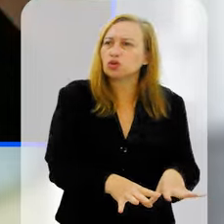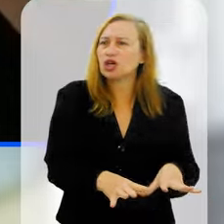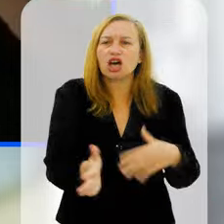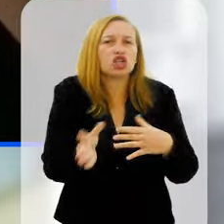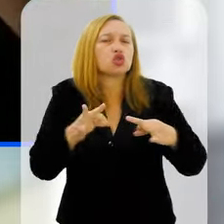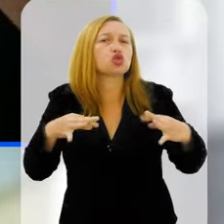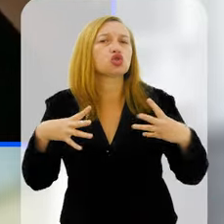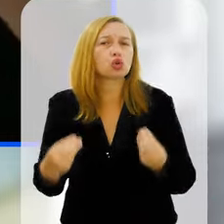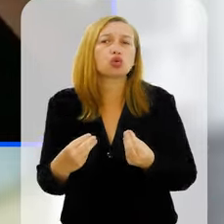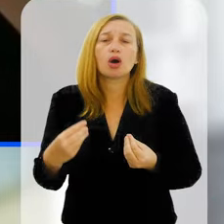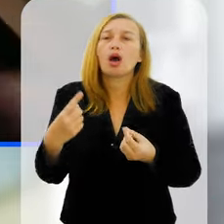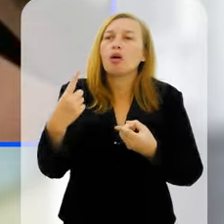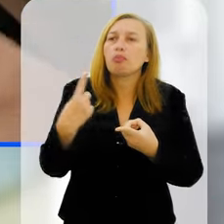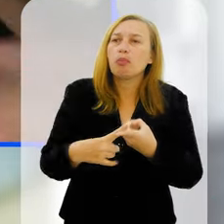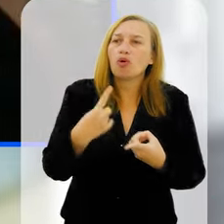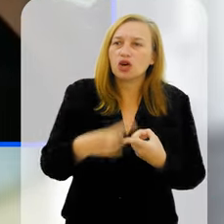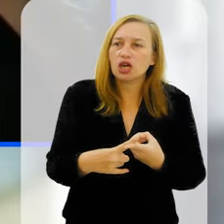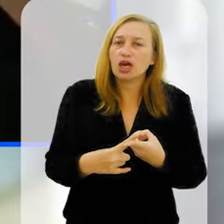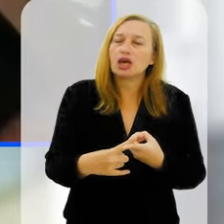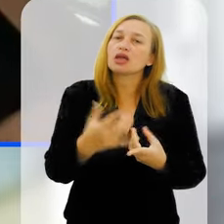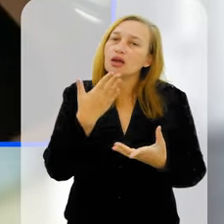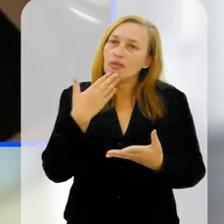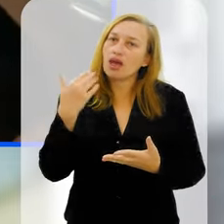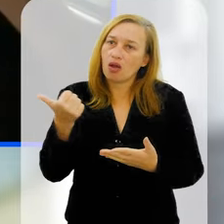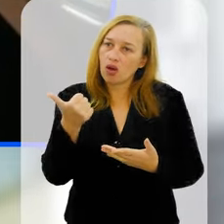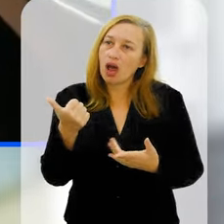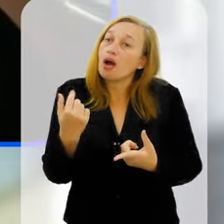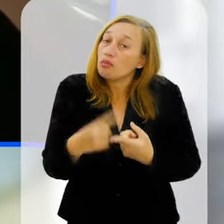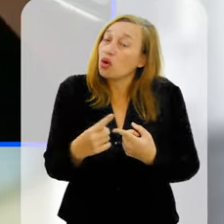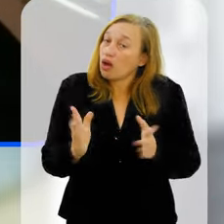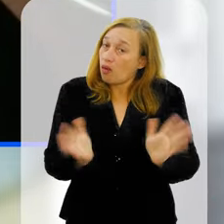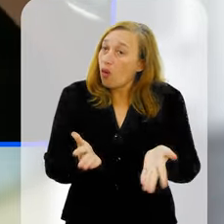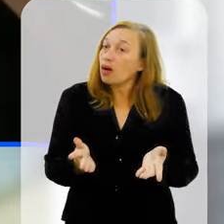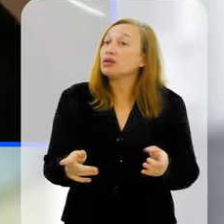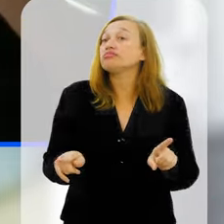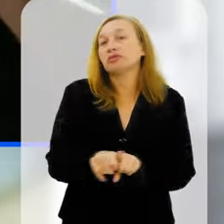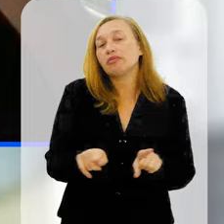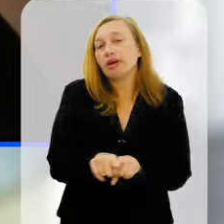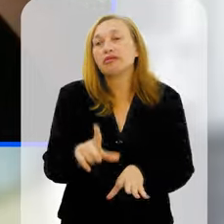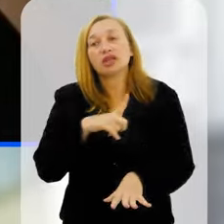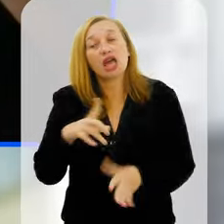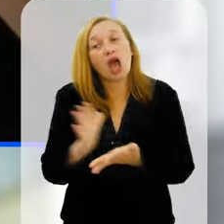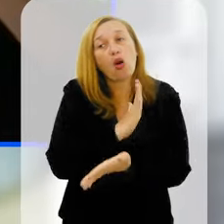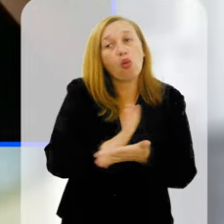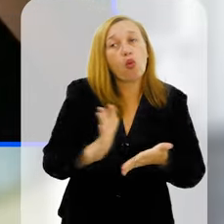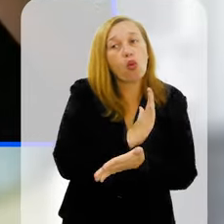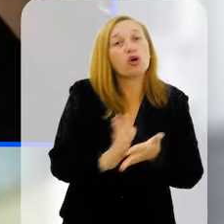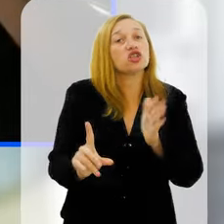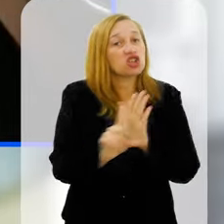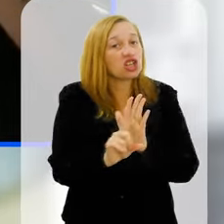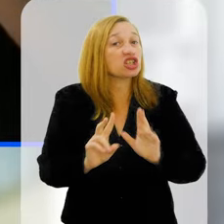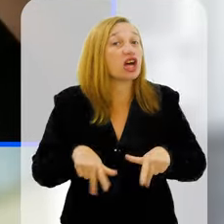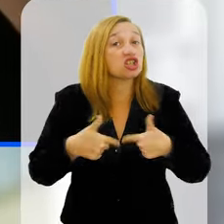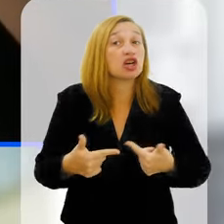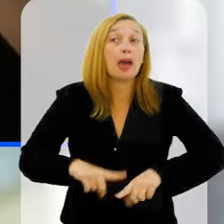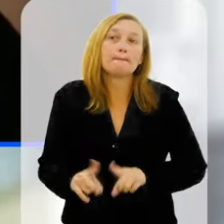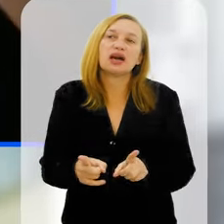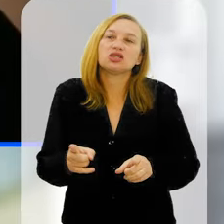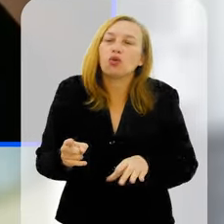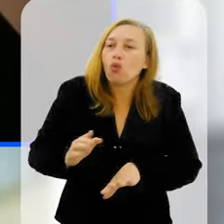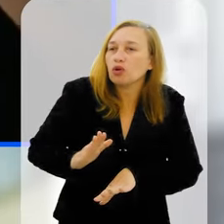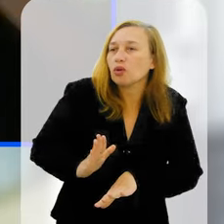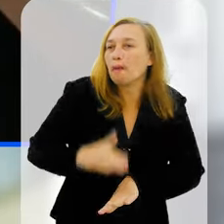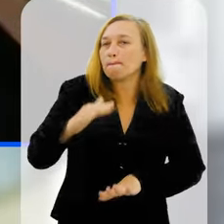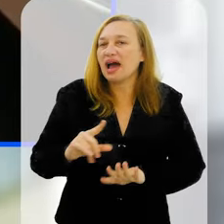tratos, acorrentar, abandonar, tudo. Porque até que deu uma melhorada. Porque agora a gente também tem algumas leis que já